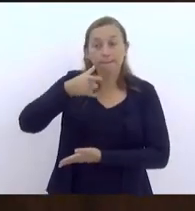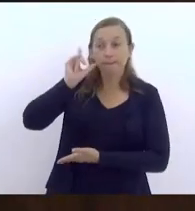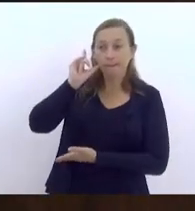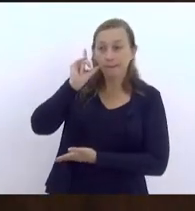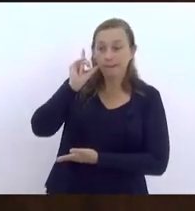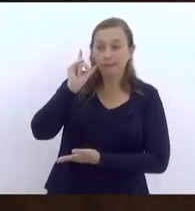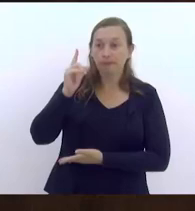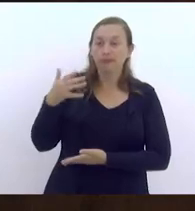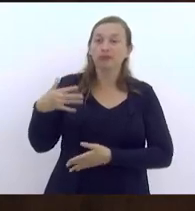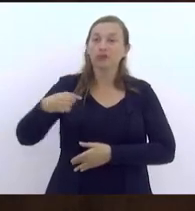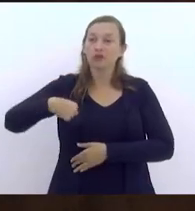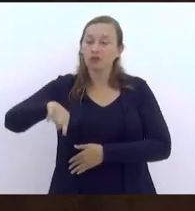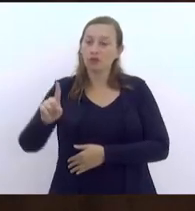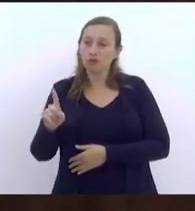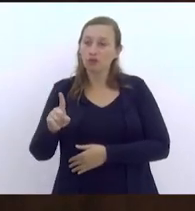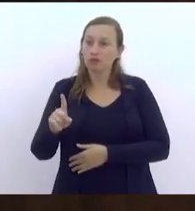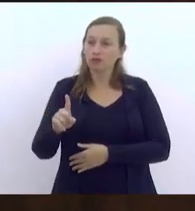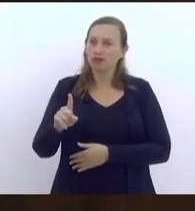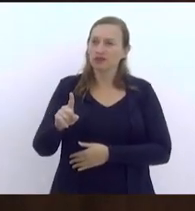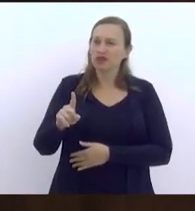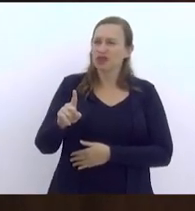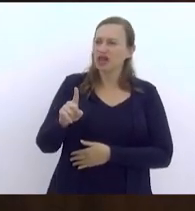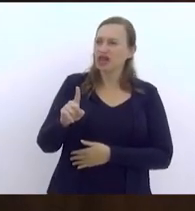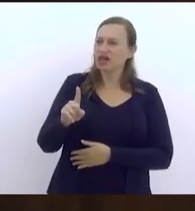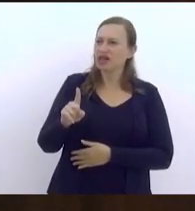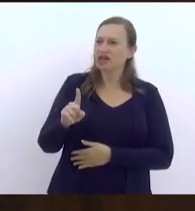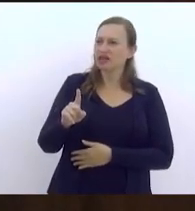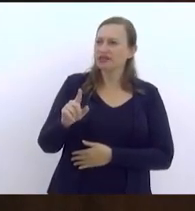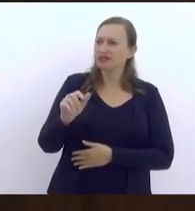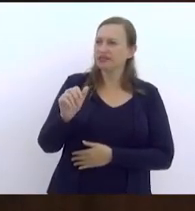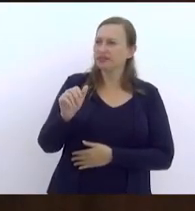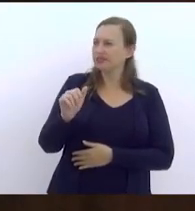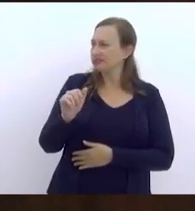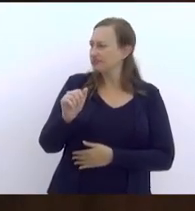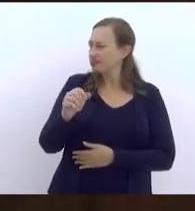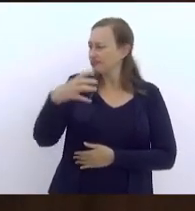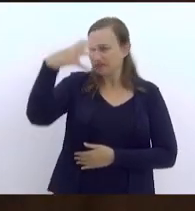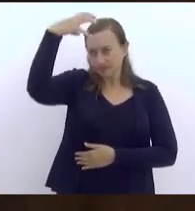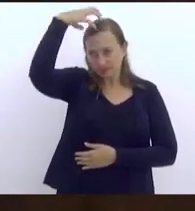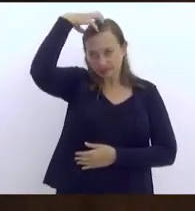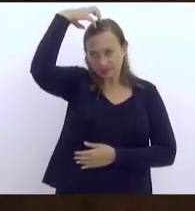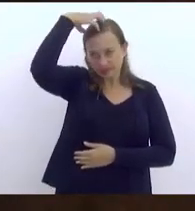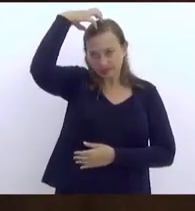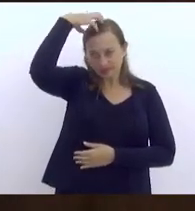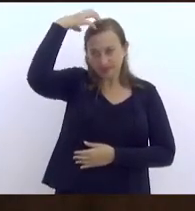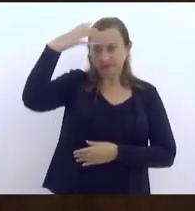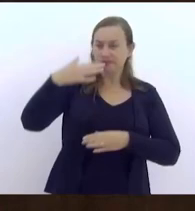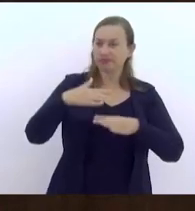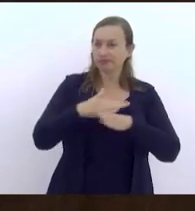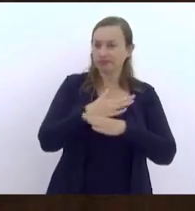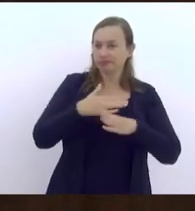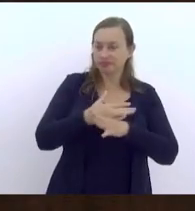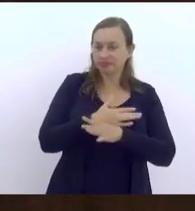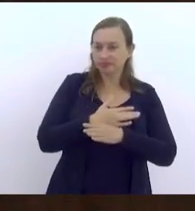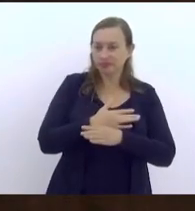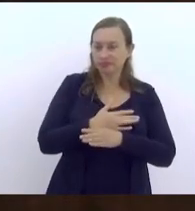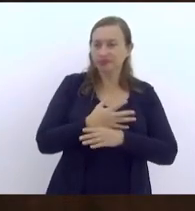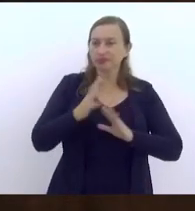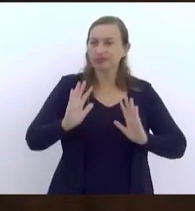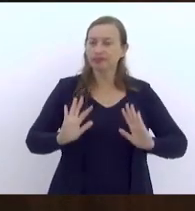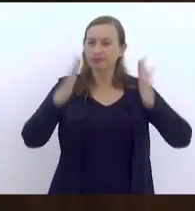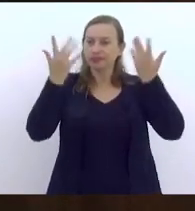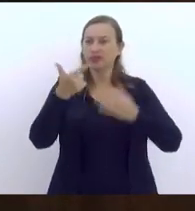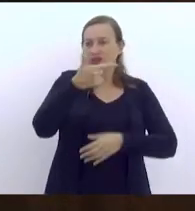estive em Angra dos Reis, a convite do presidente da Transpetro, o Sérgio Batti, para participar da celebração de